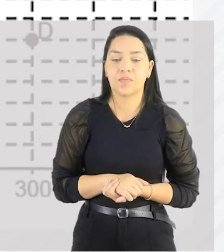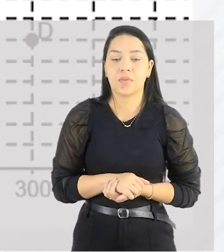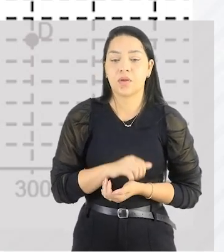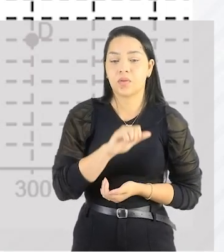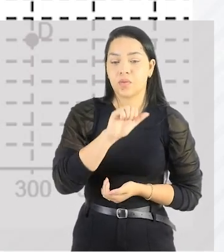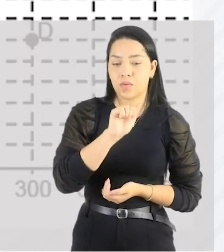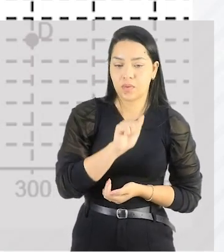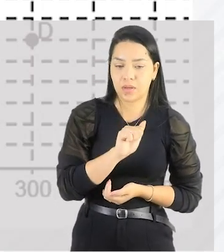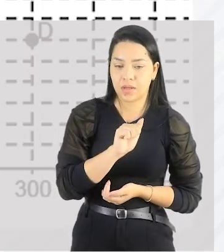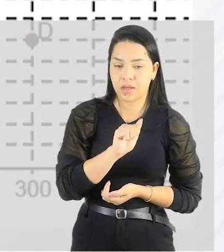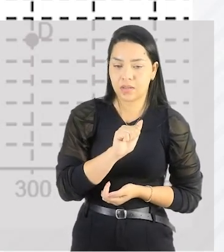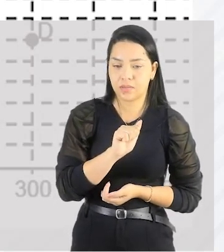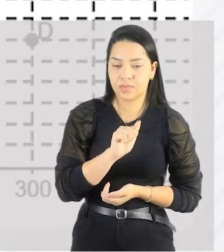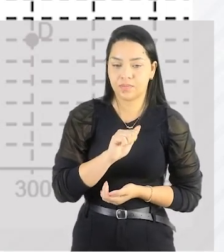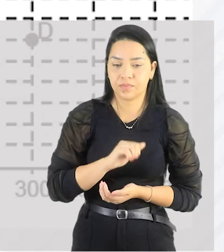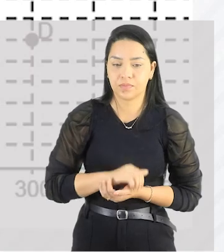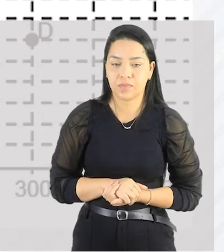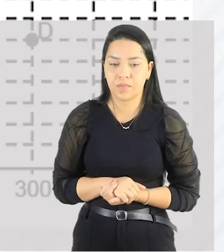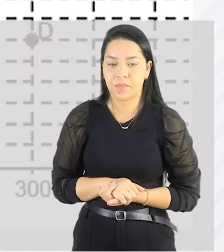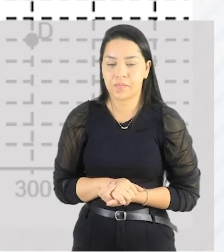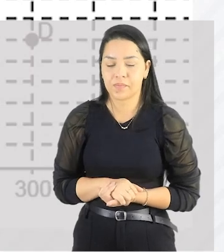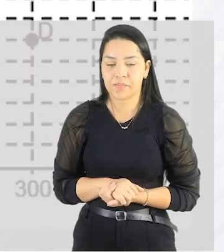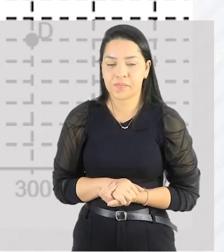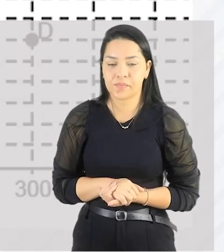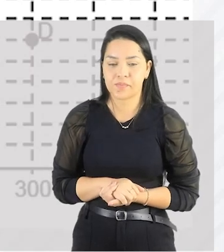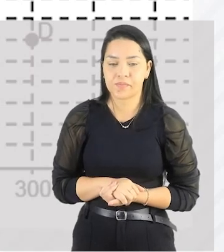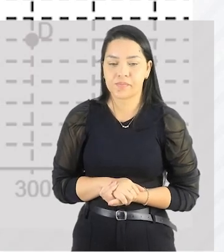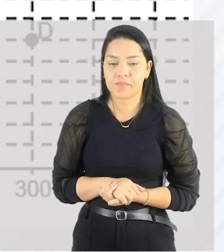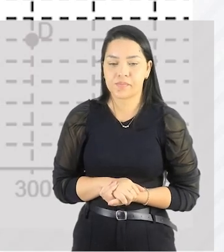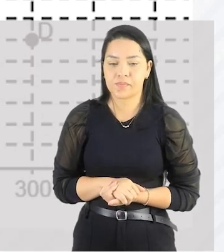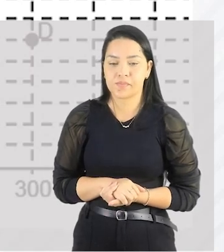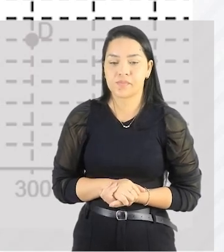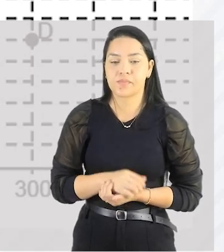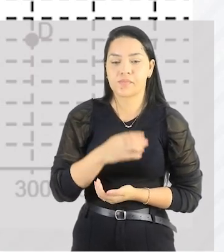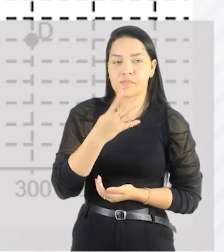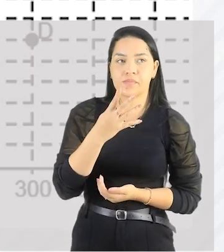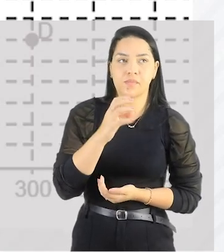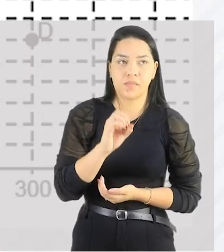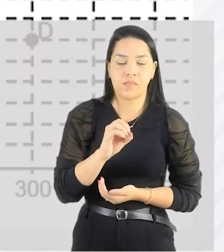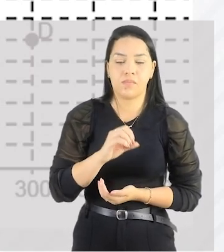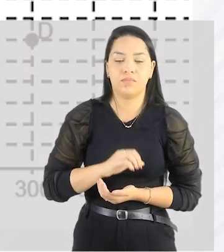com relação ao eixo Y, eu tenho quanto? 40.